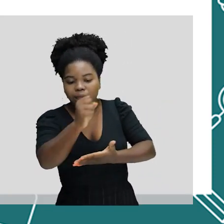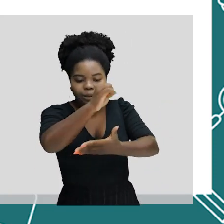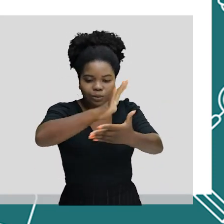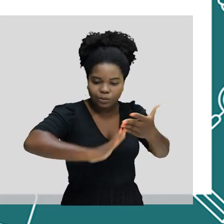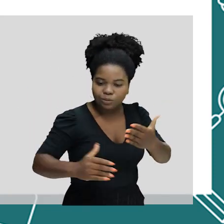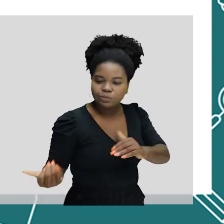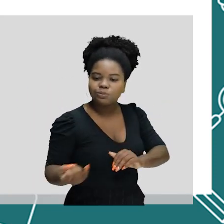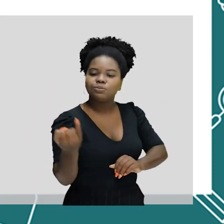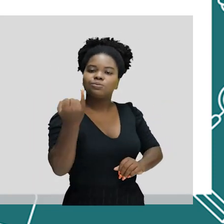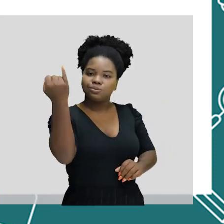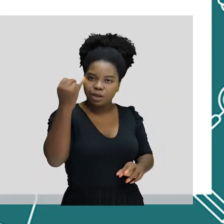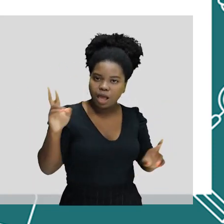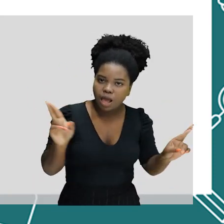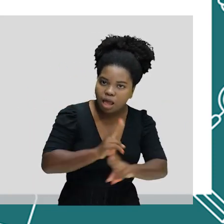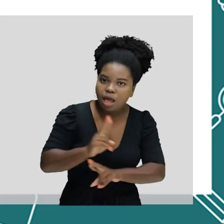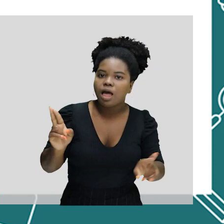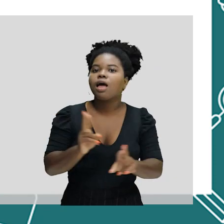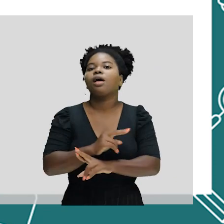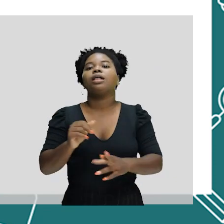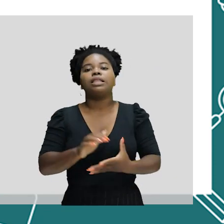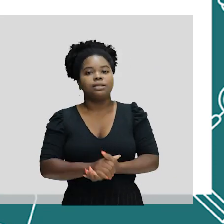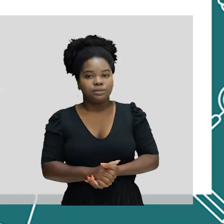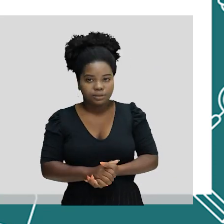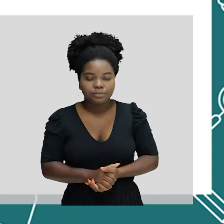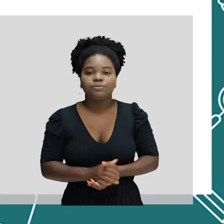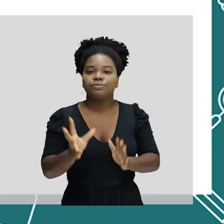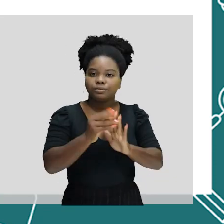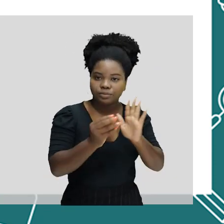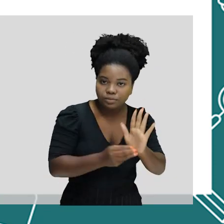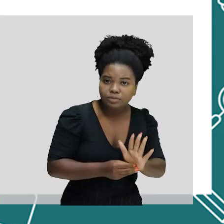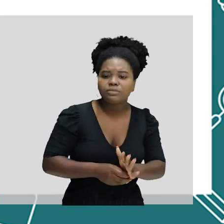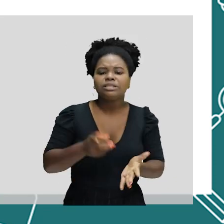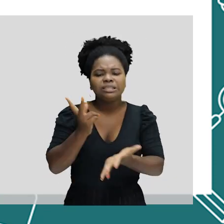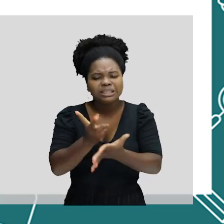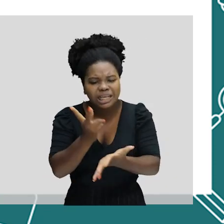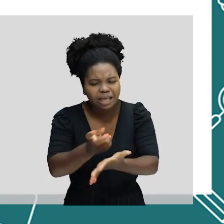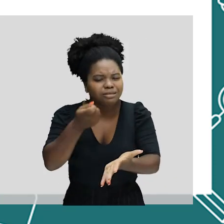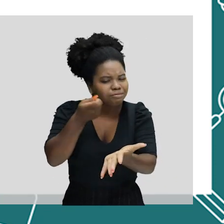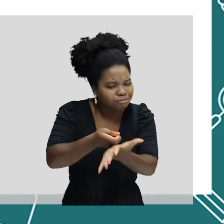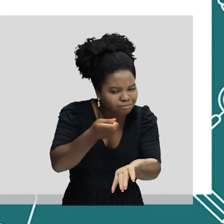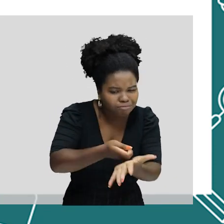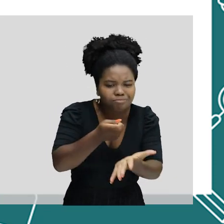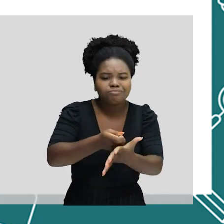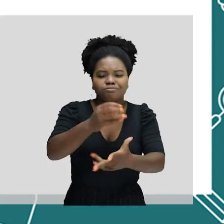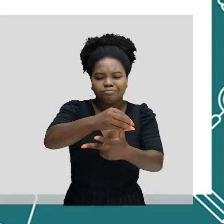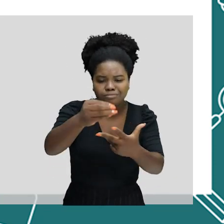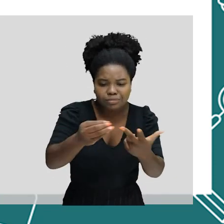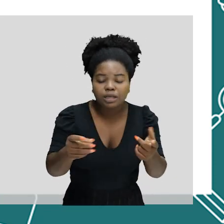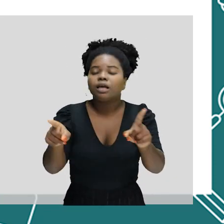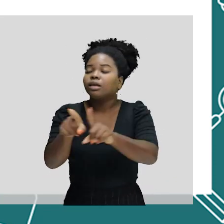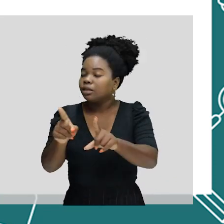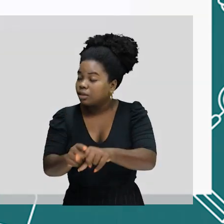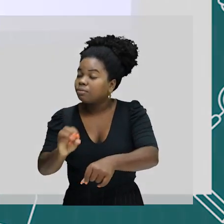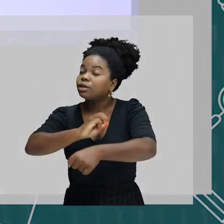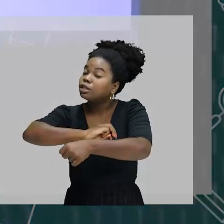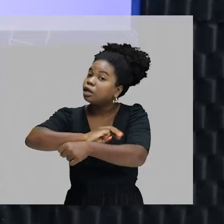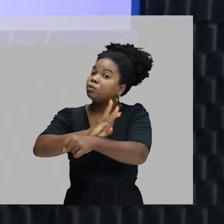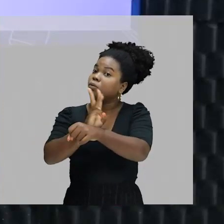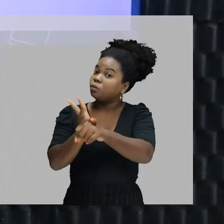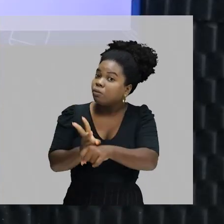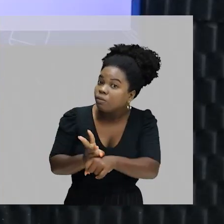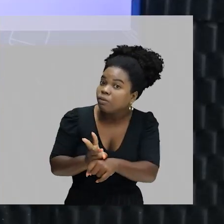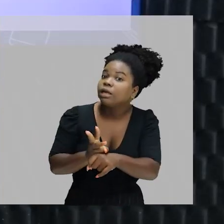questões importantes acerca dessa temática, que é tão cobrada no Enem, na prova da nossa UEMA também,